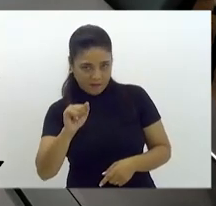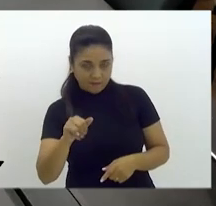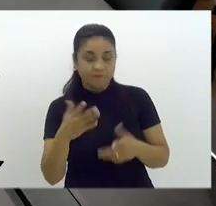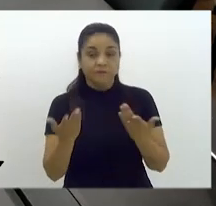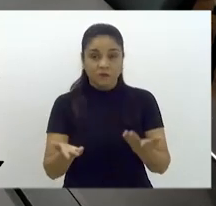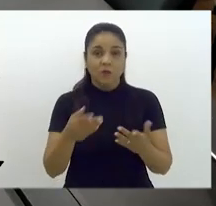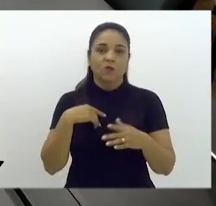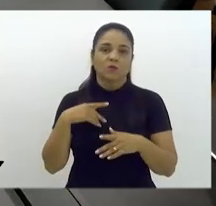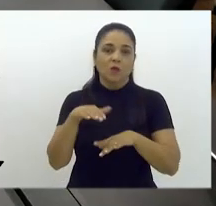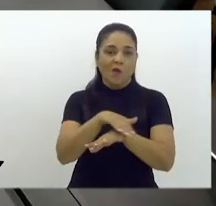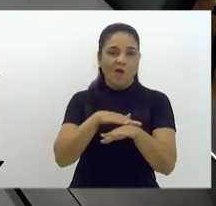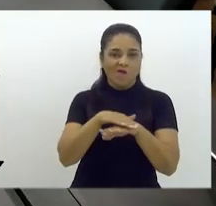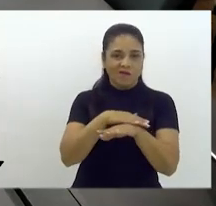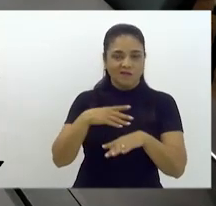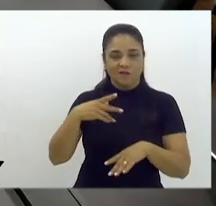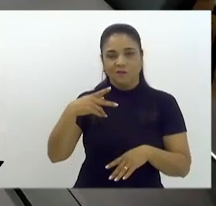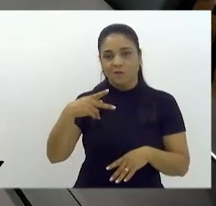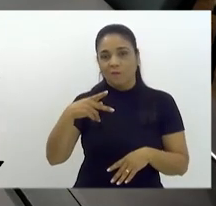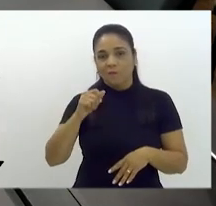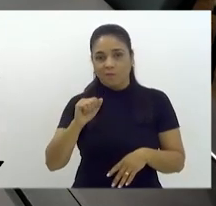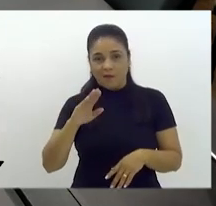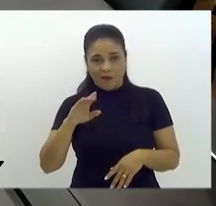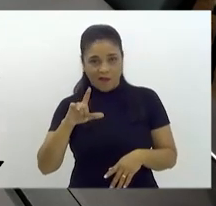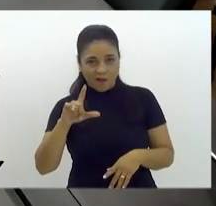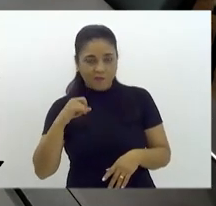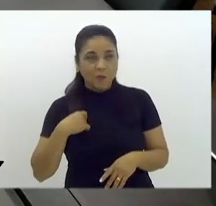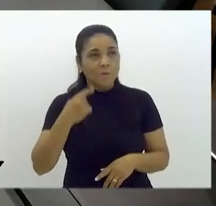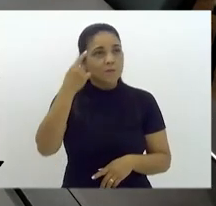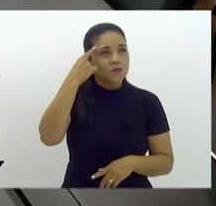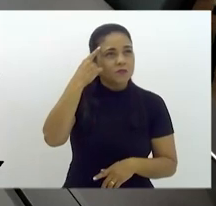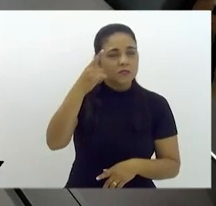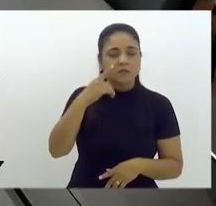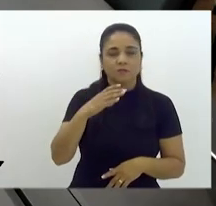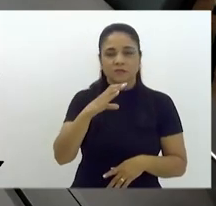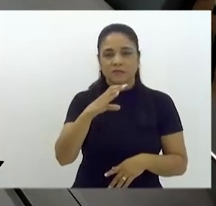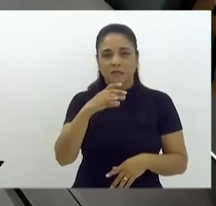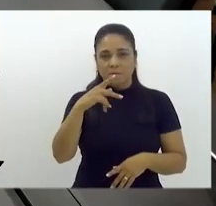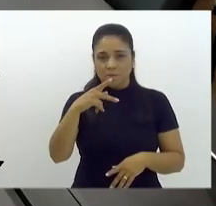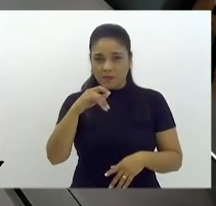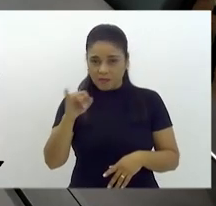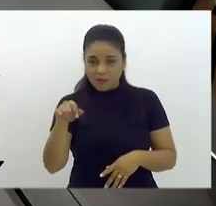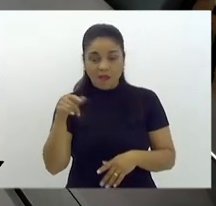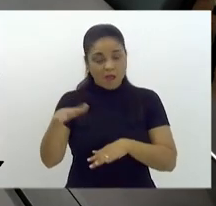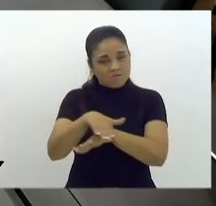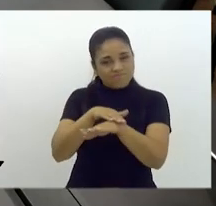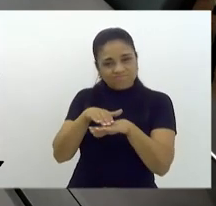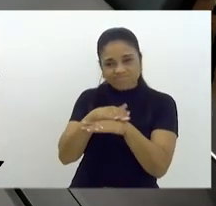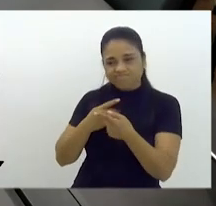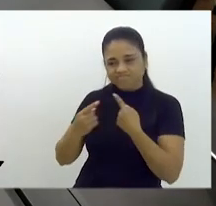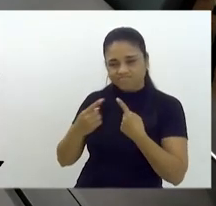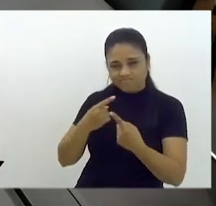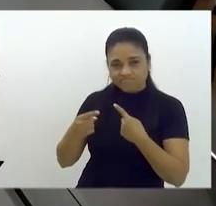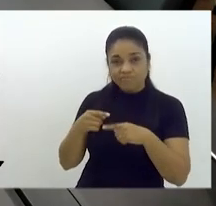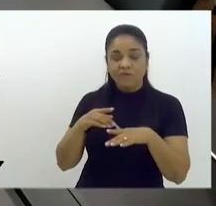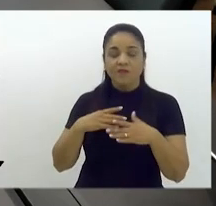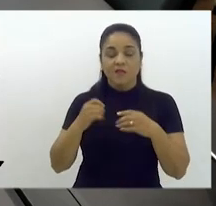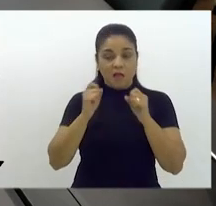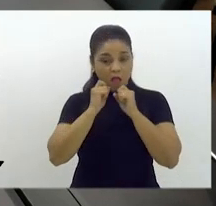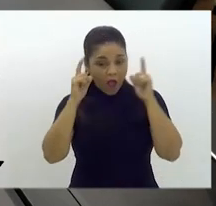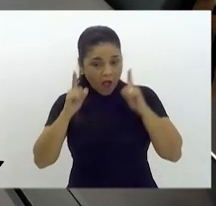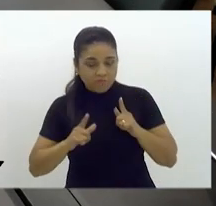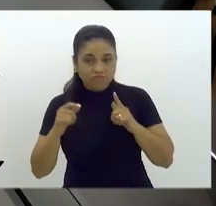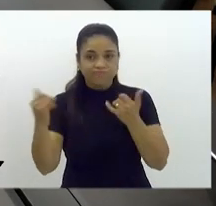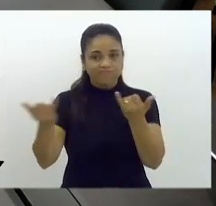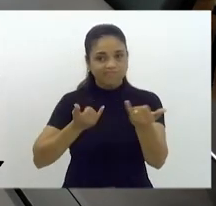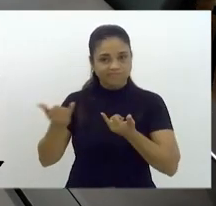eh quando começamos a pensar nessa CPI e ele também nos alertou né que boa parte dos registros que estão